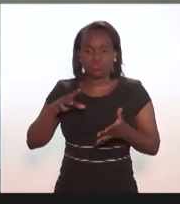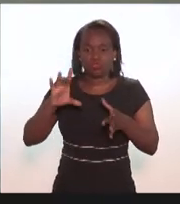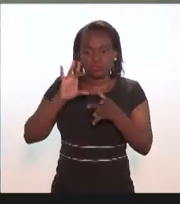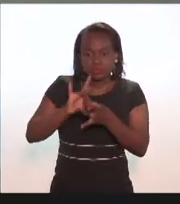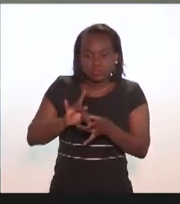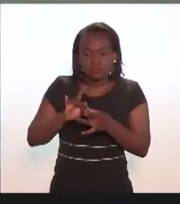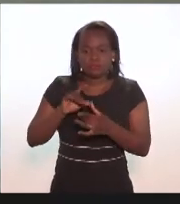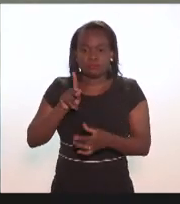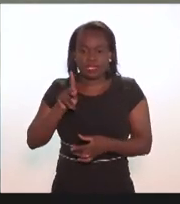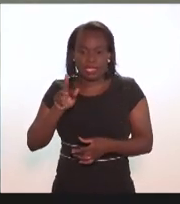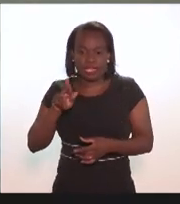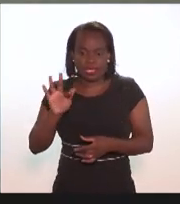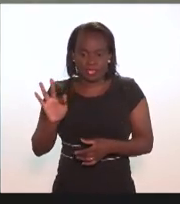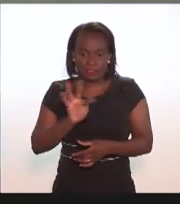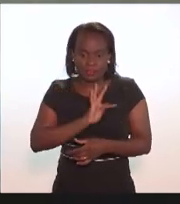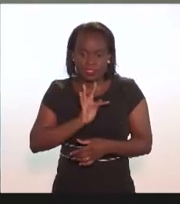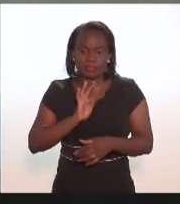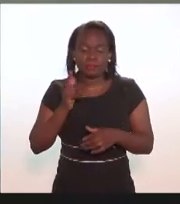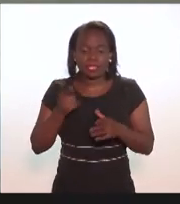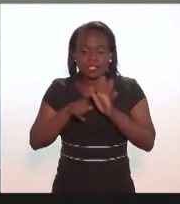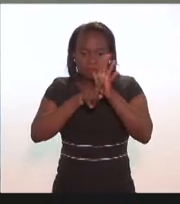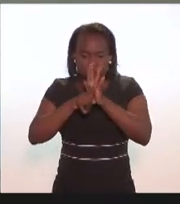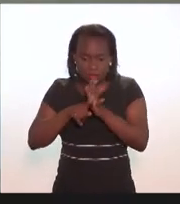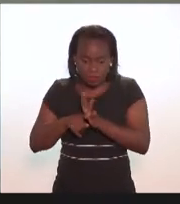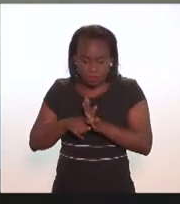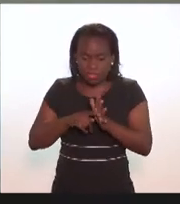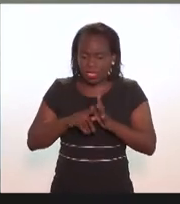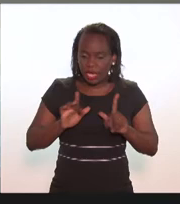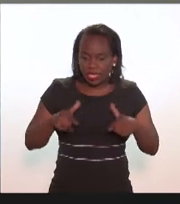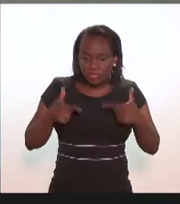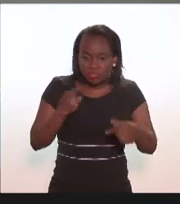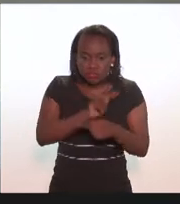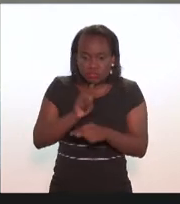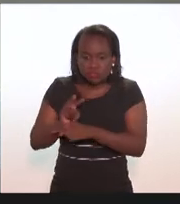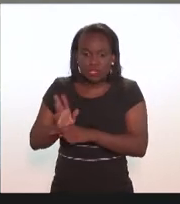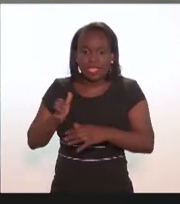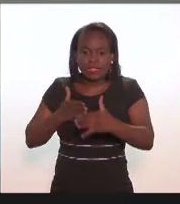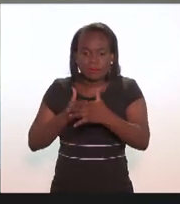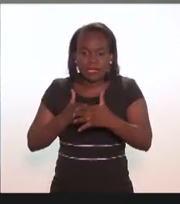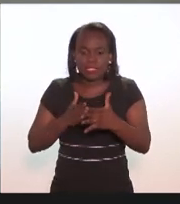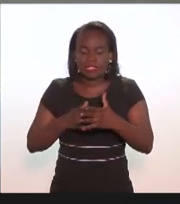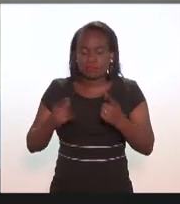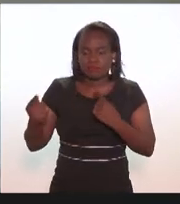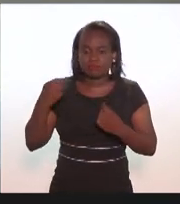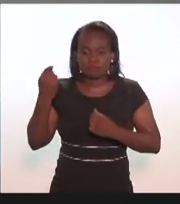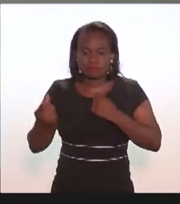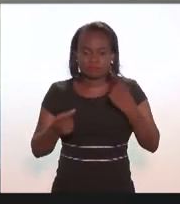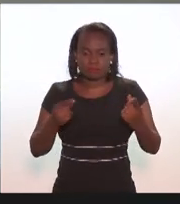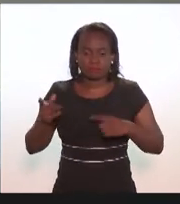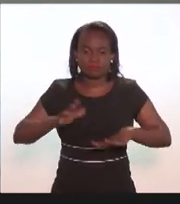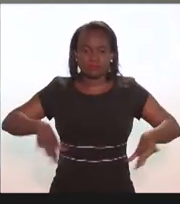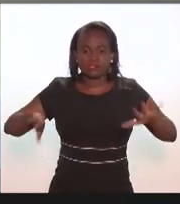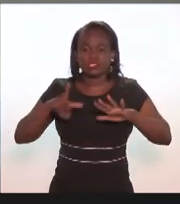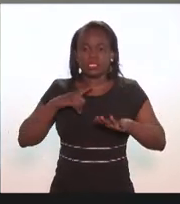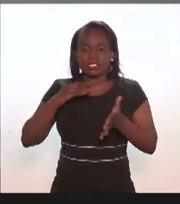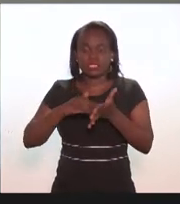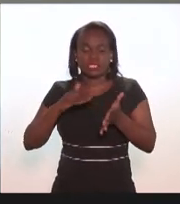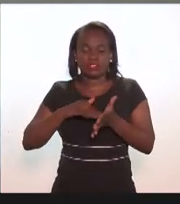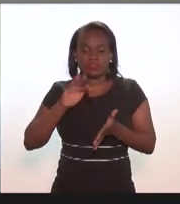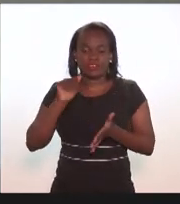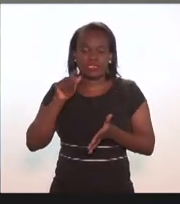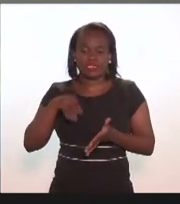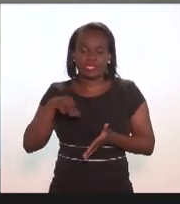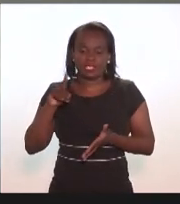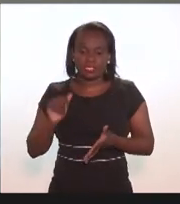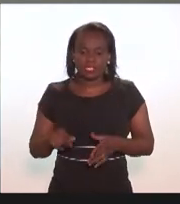Rodoviária Federal, também para monitoramento dessas ações que a gente chama de barreira volante, que a gente tem aqui na Secretaria de Fazenda,